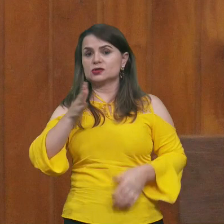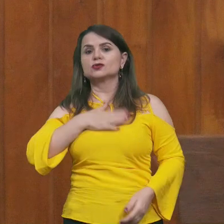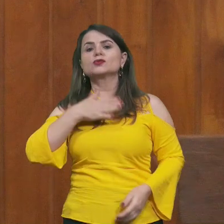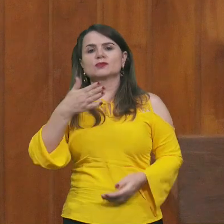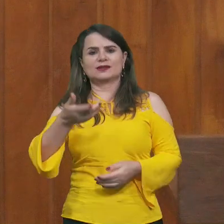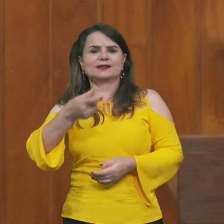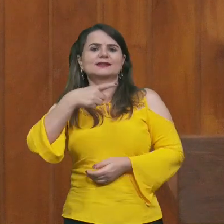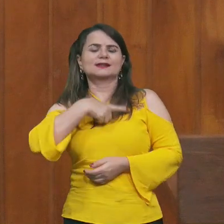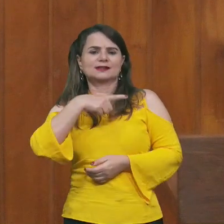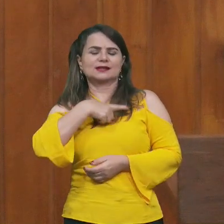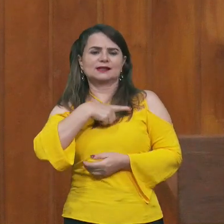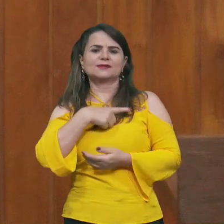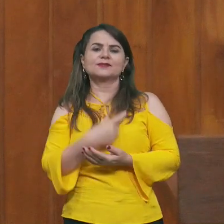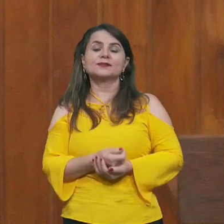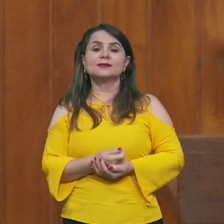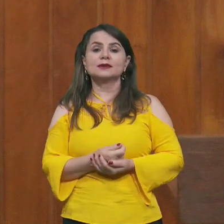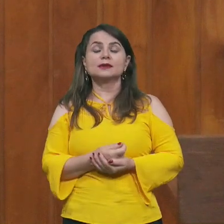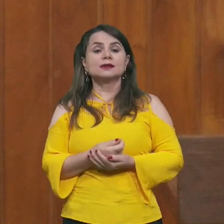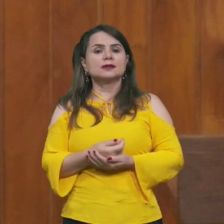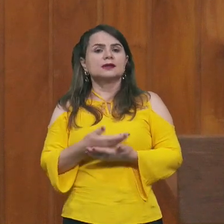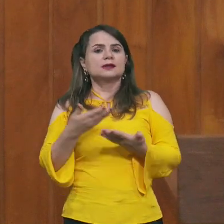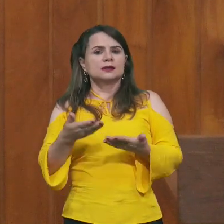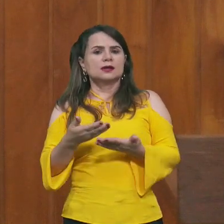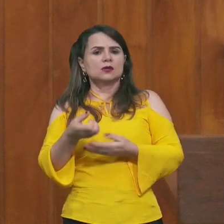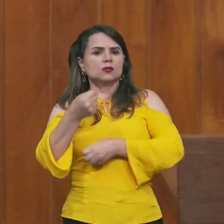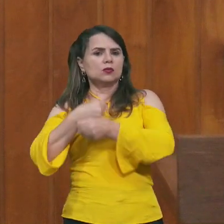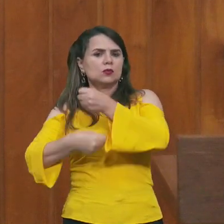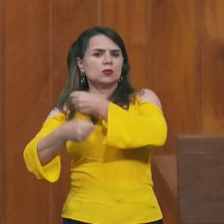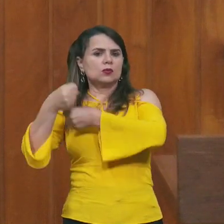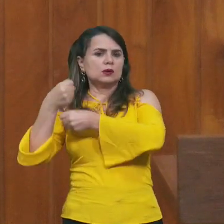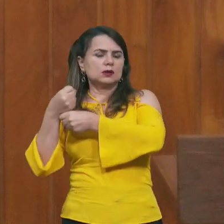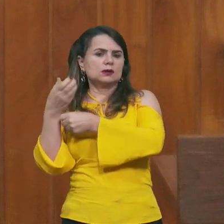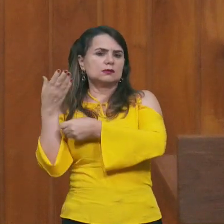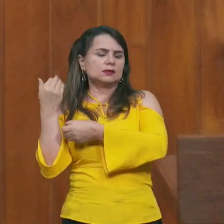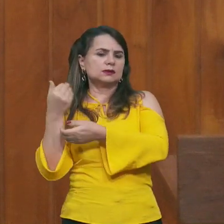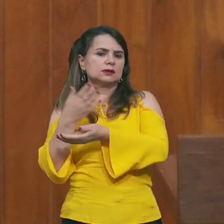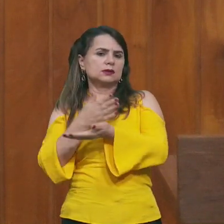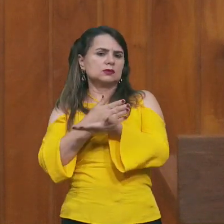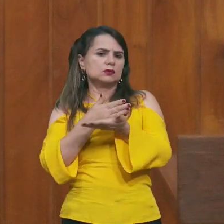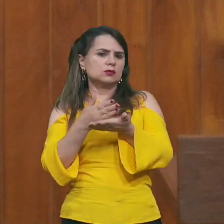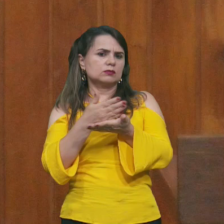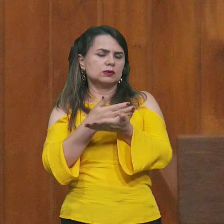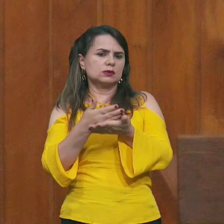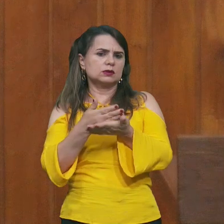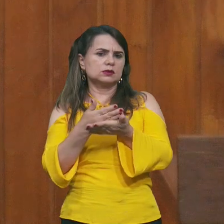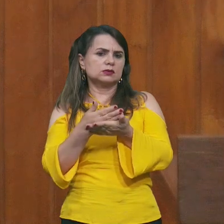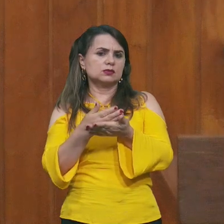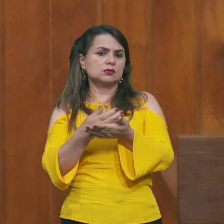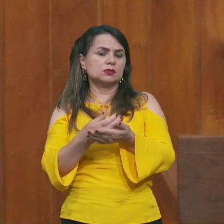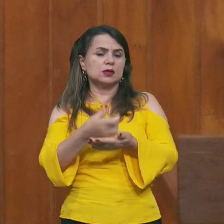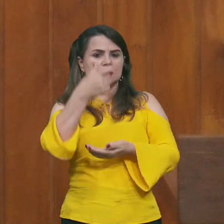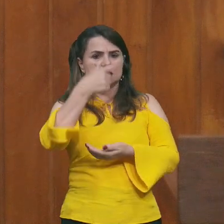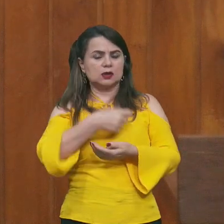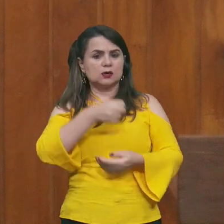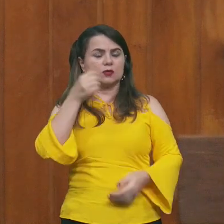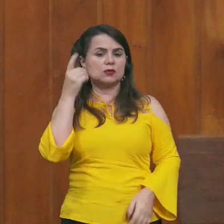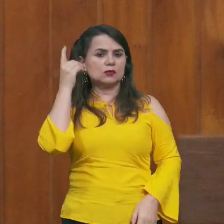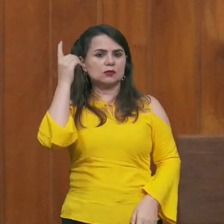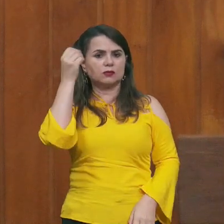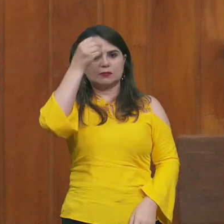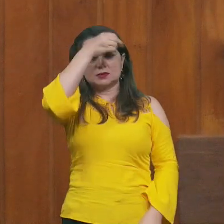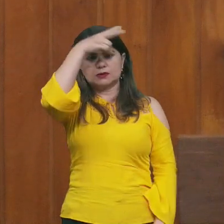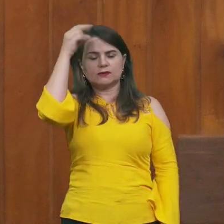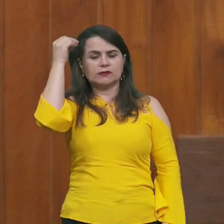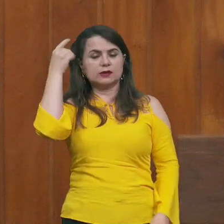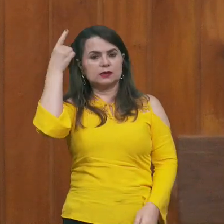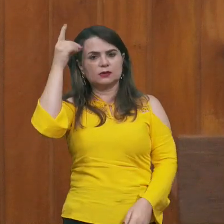notícia. O ano passado, no começo do ano, eu e o prefeito Daniel estivemos em São Paulo e brigamos muito para